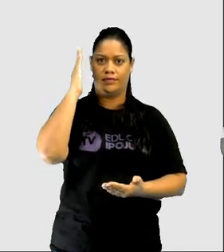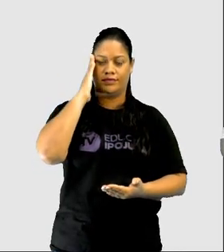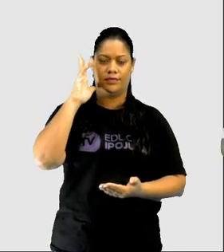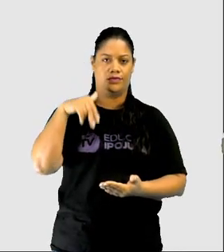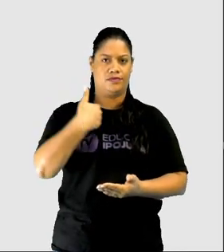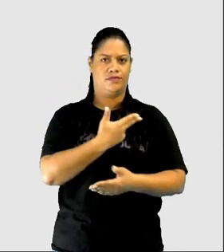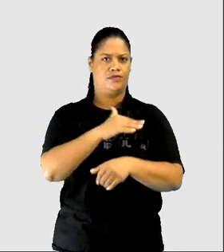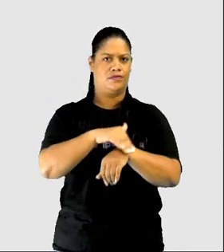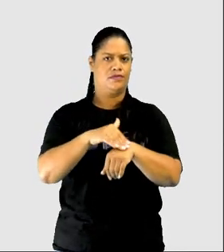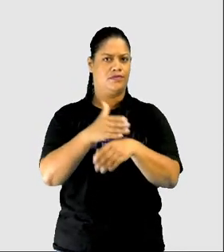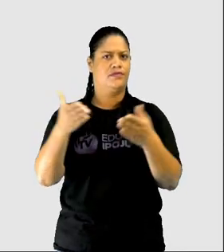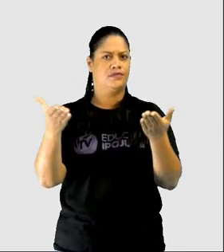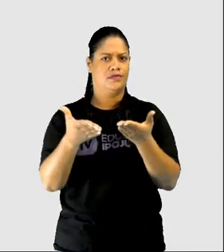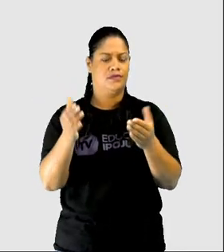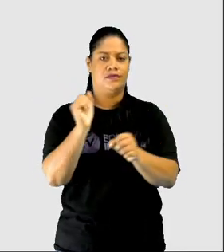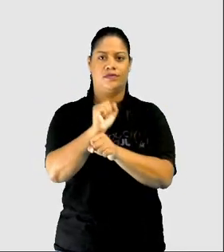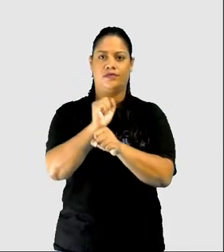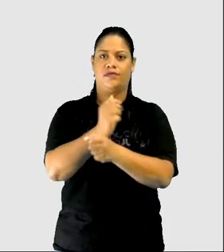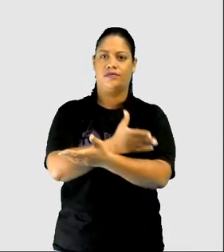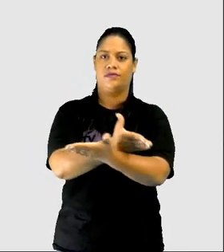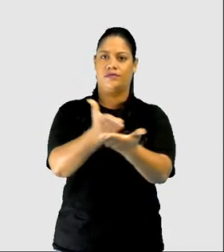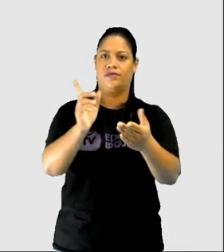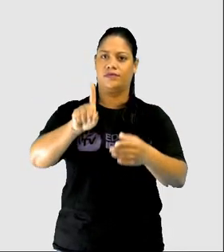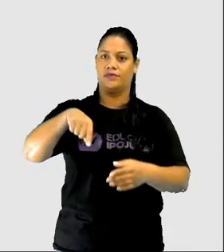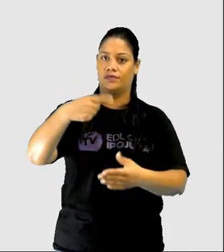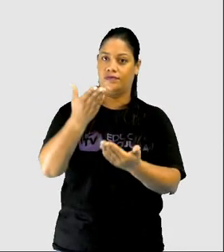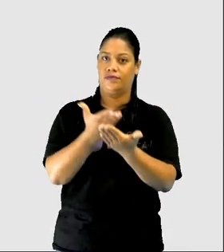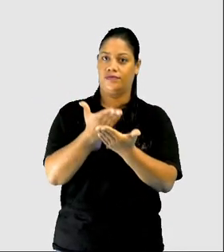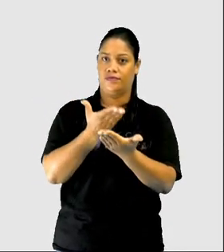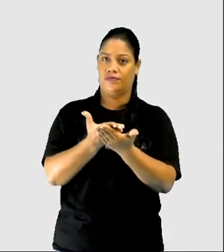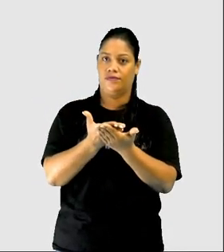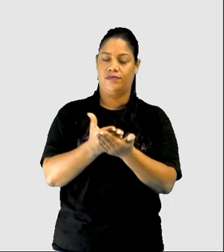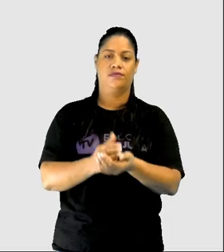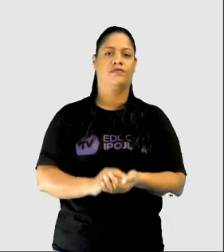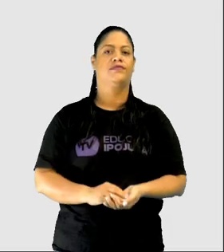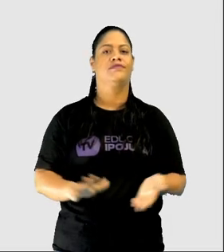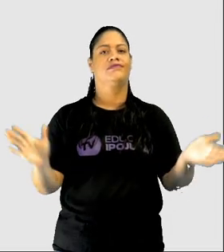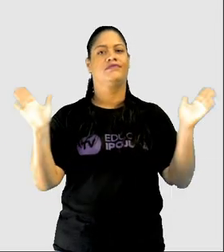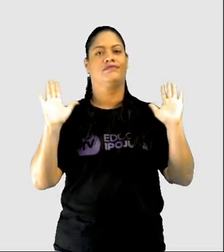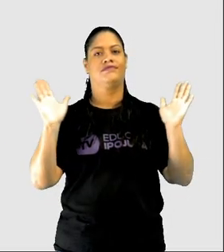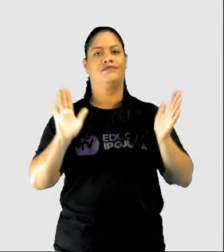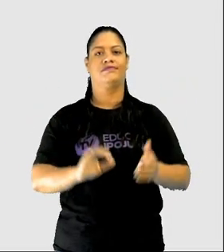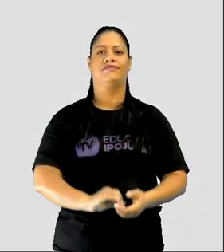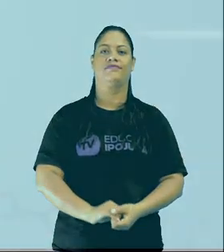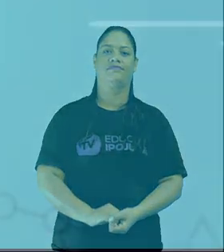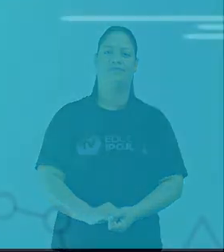o que a gente conversou hoje. Eu aguardo vocês na nossa próxima aula. Valeu!